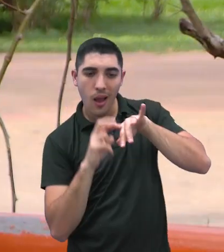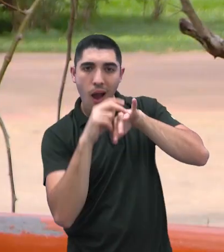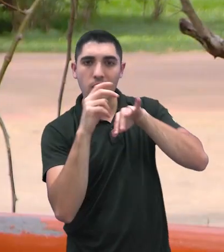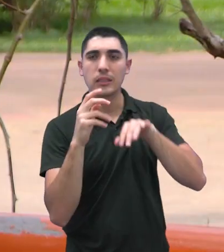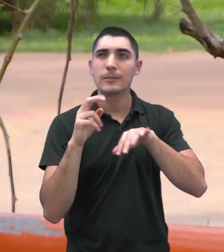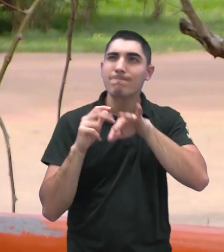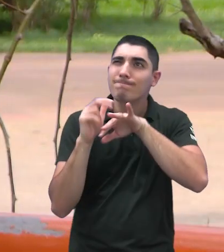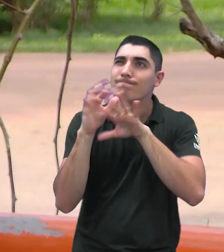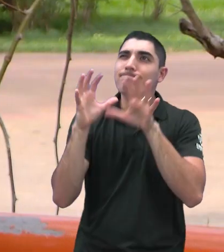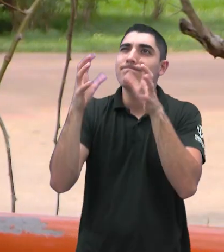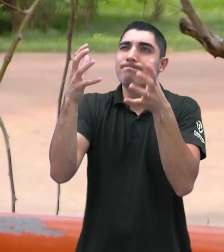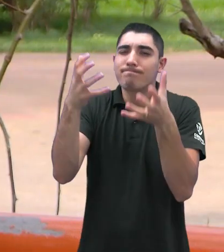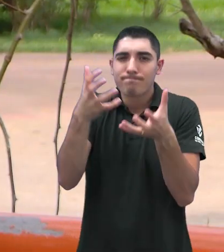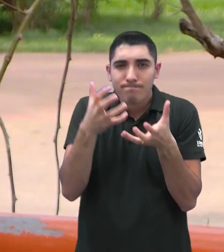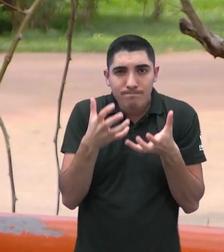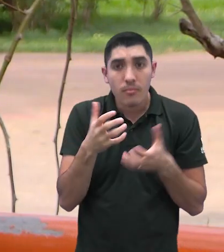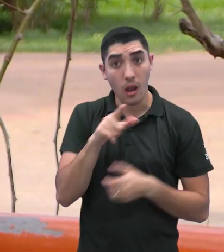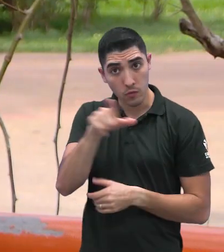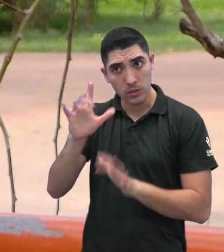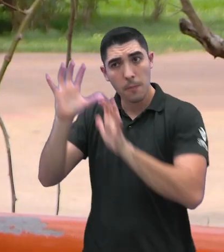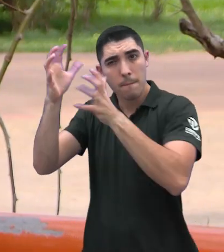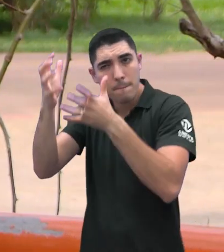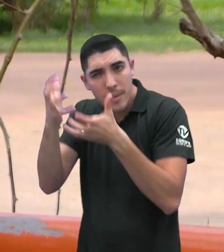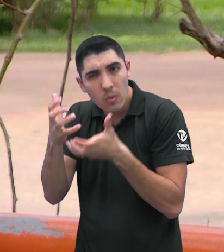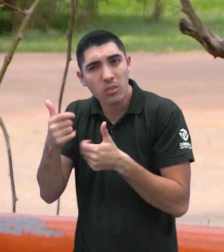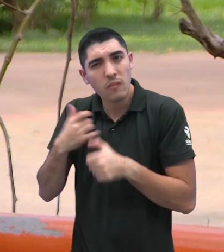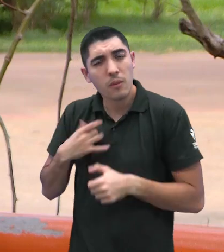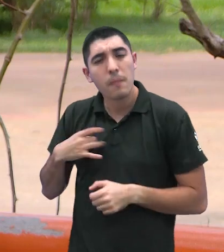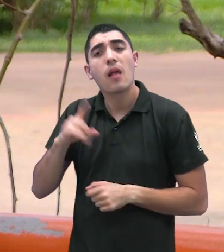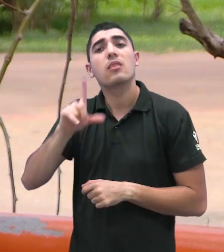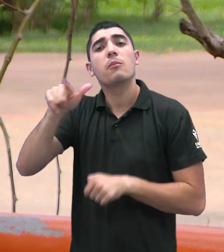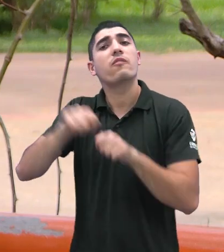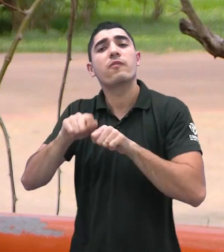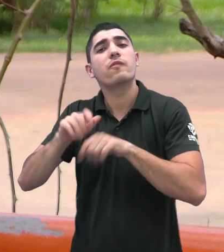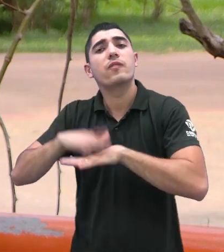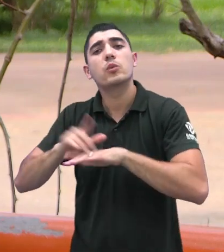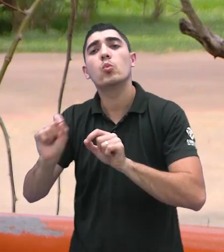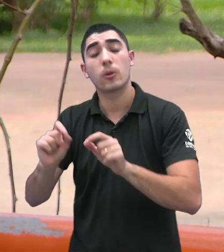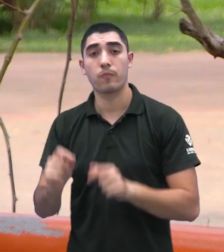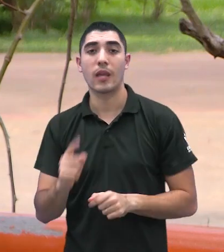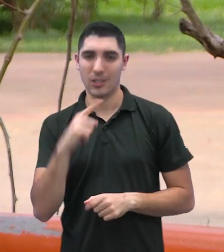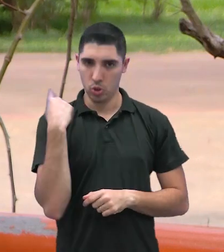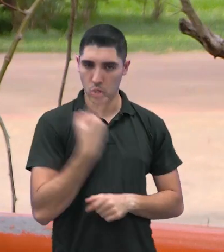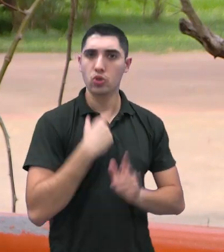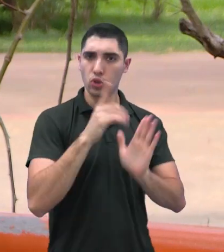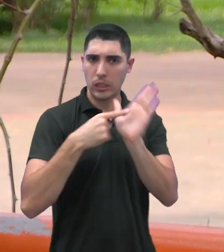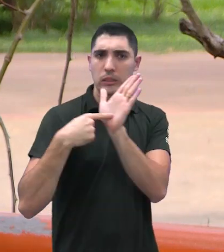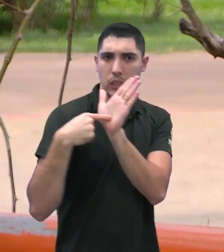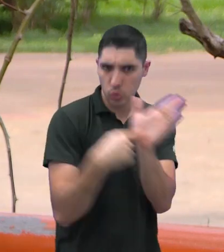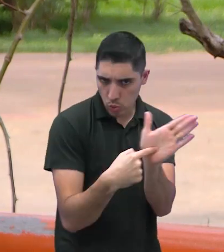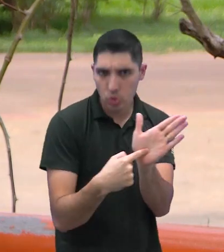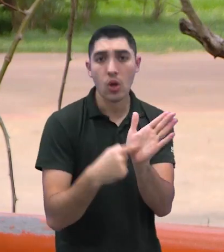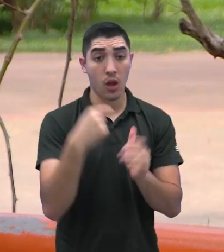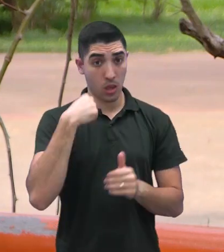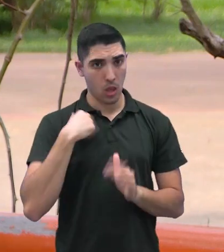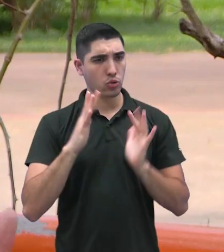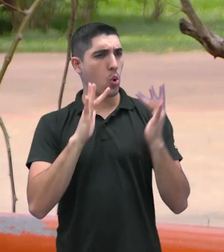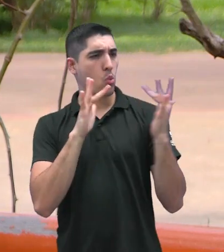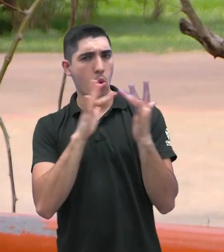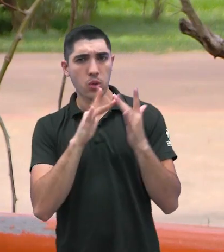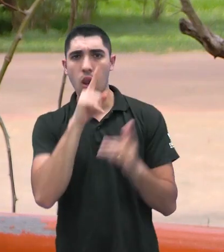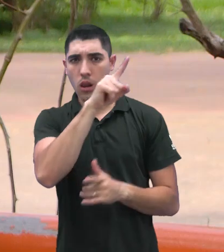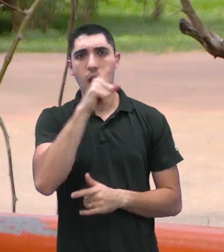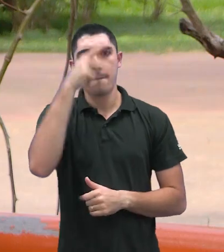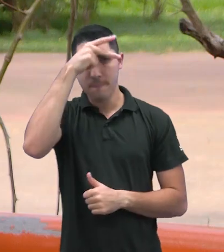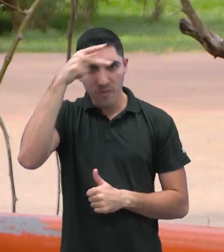Tava com medo, né? Pegar. Vocês recolheram e aí o que foi feito depois? Aí a gente comunicou todas as autoridades. Eu já estava em